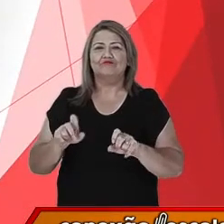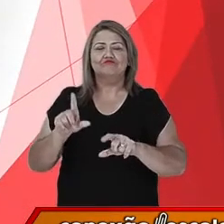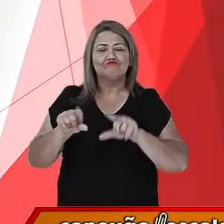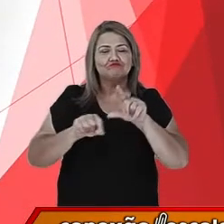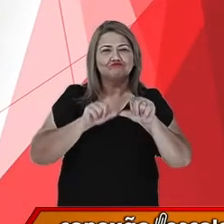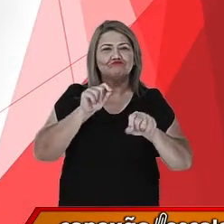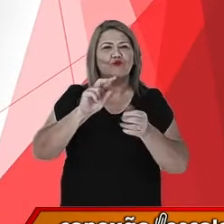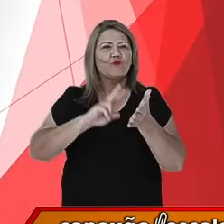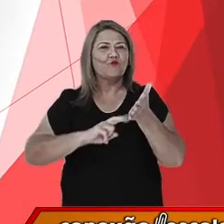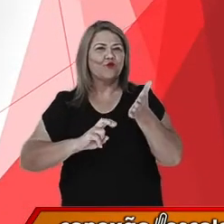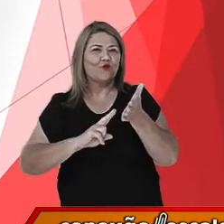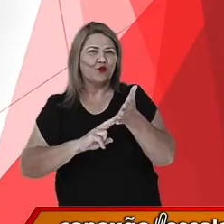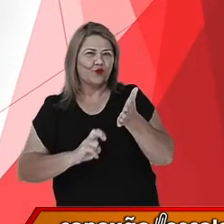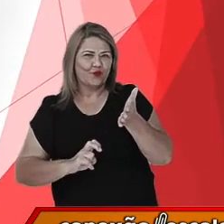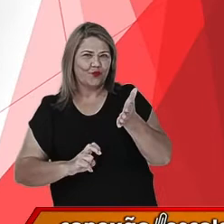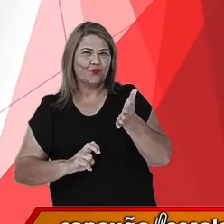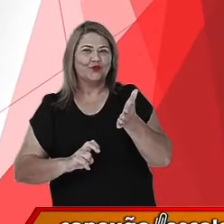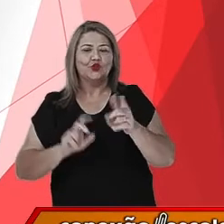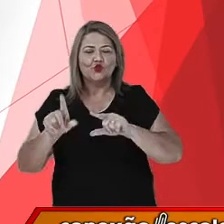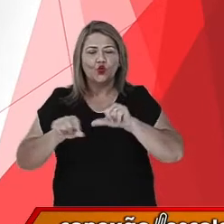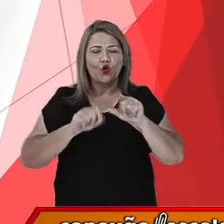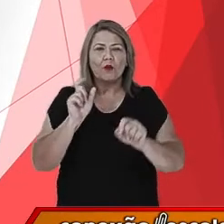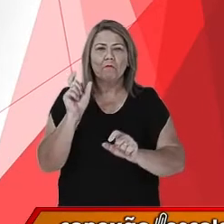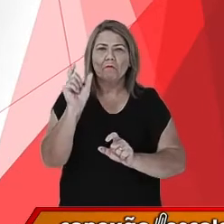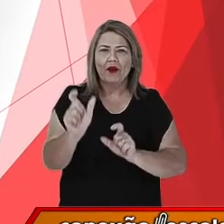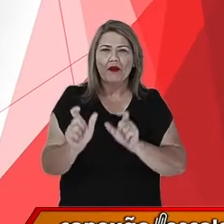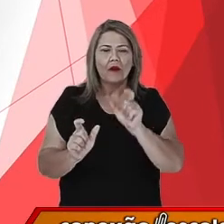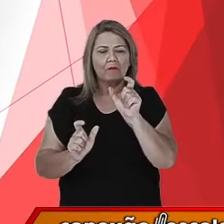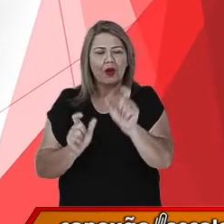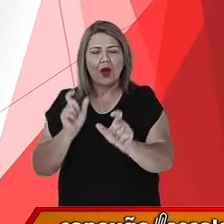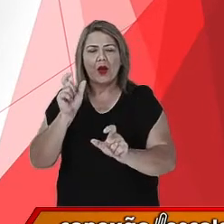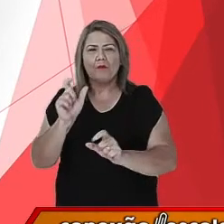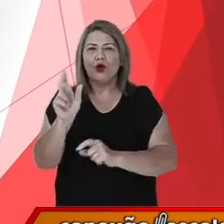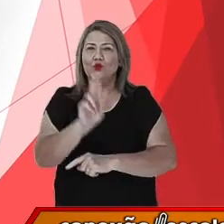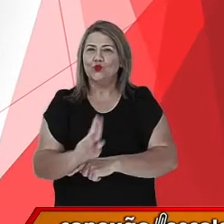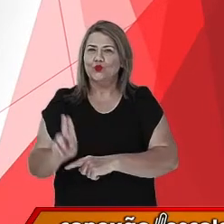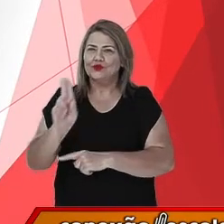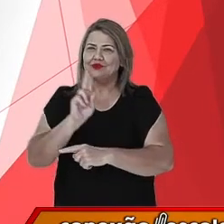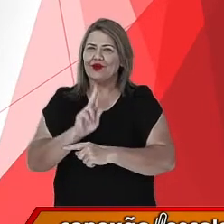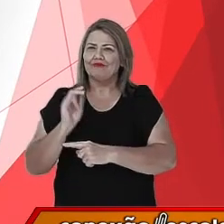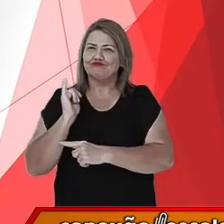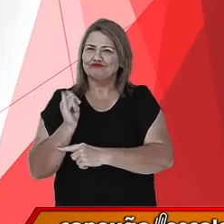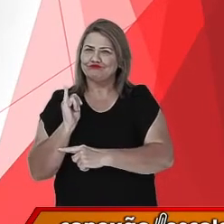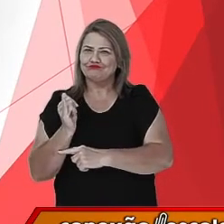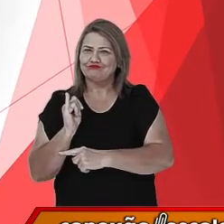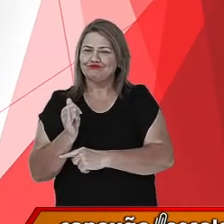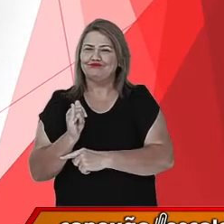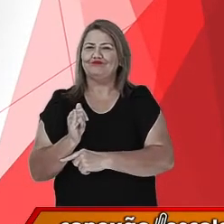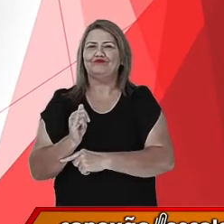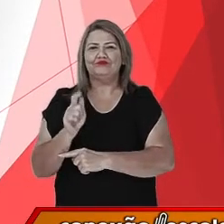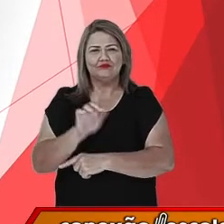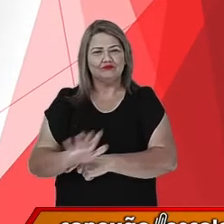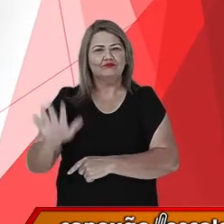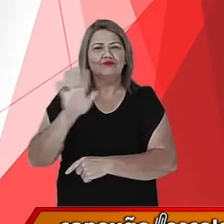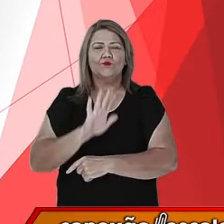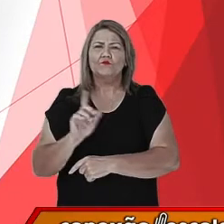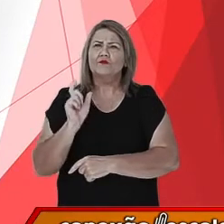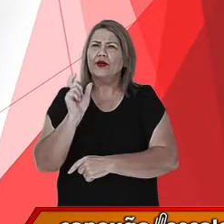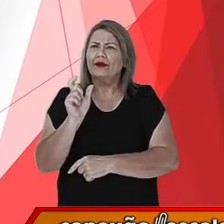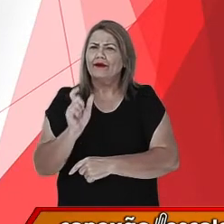vocabular, ou seja, a seleção das palavras utilizadas na narrativa. Geralmente são palavras